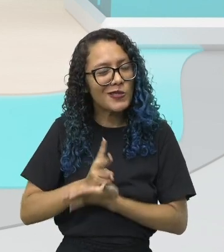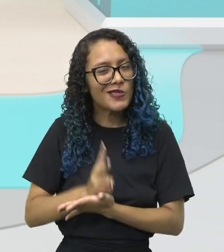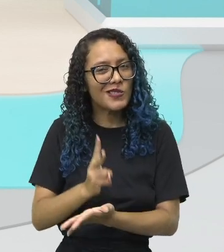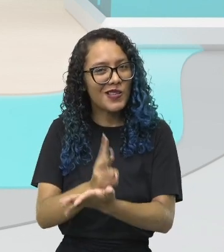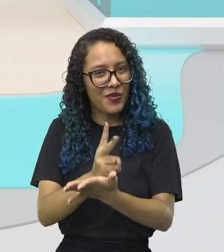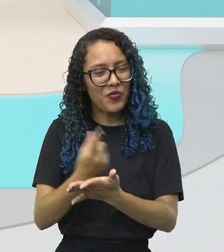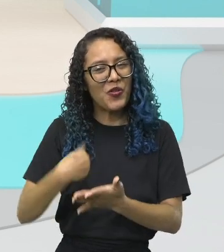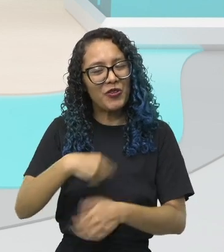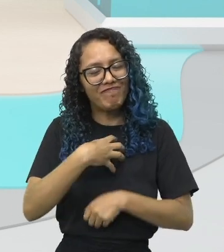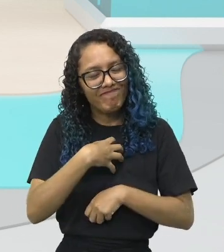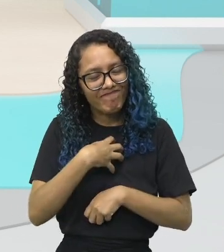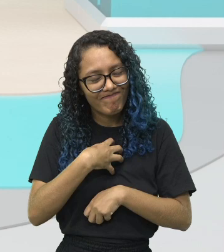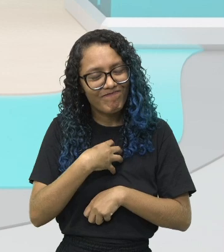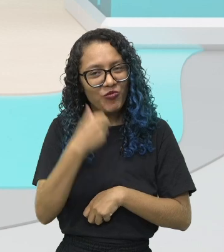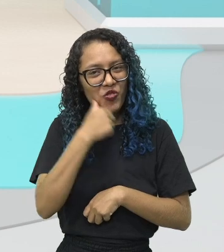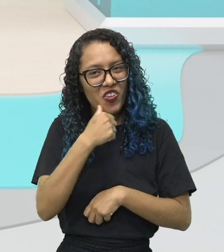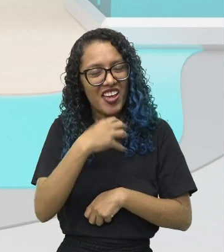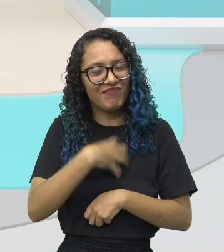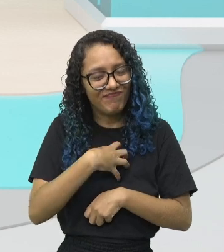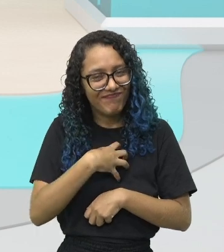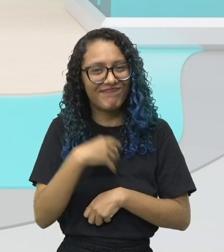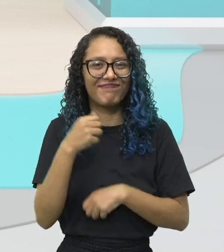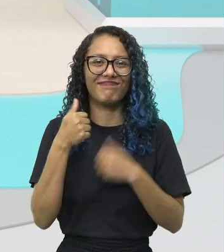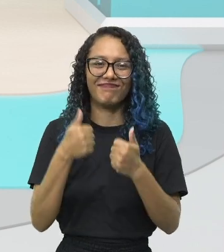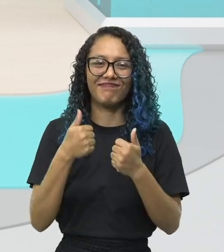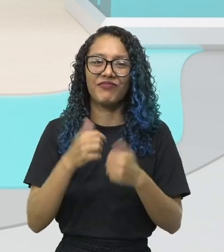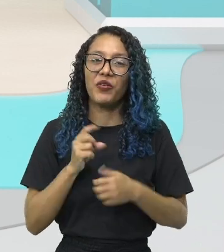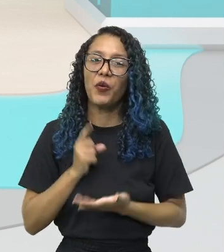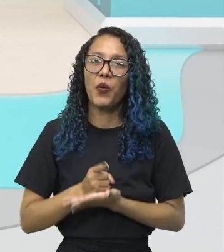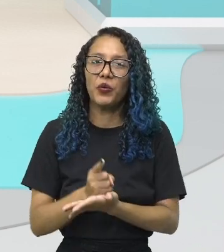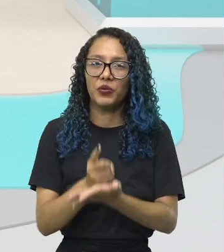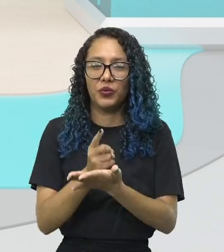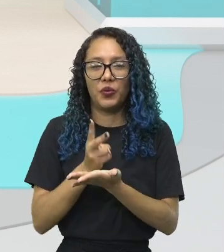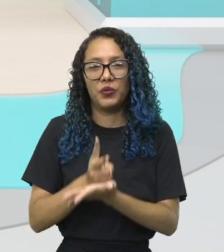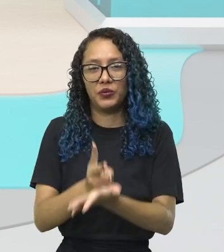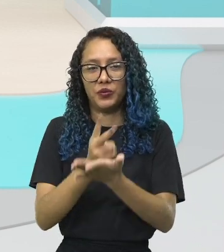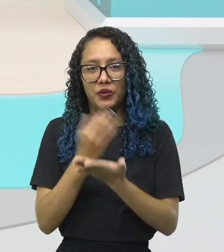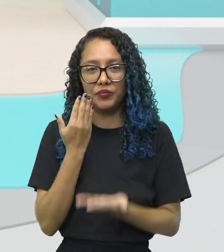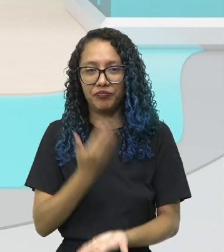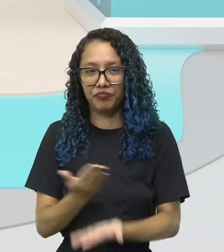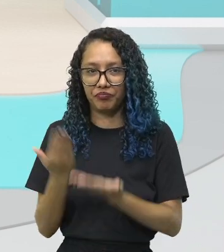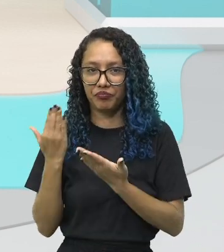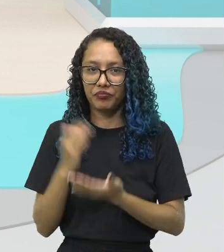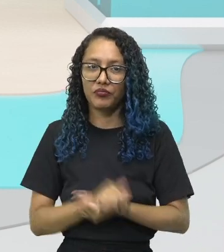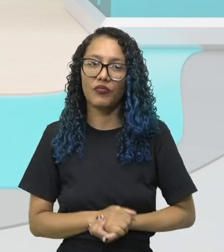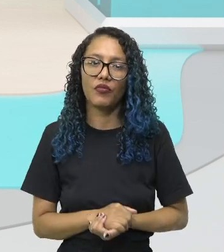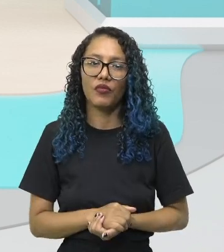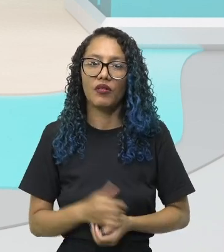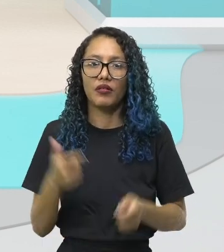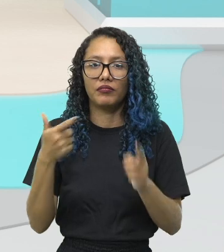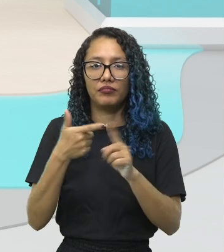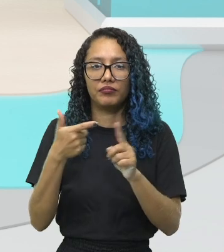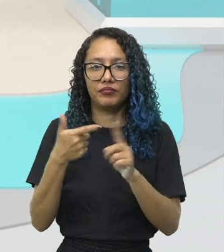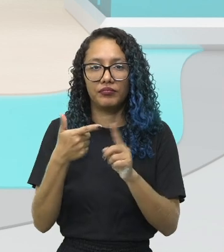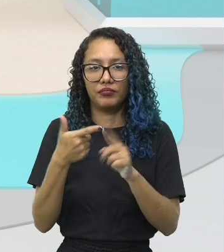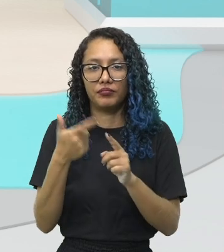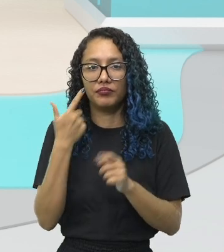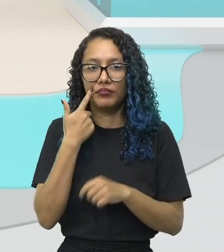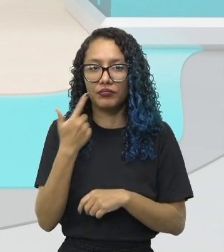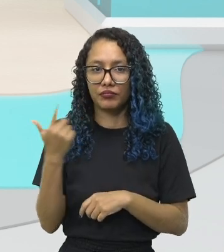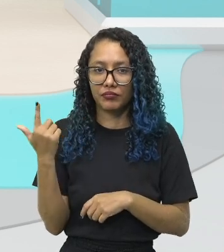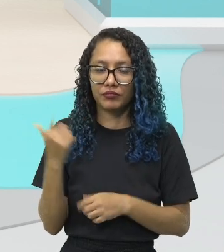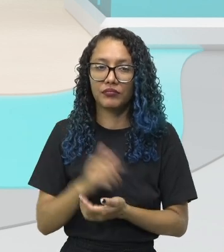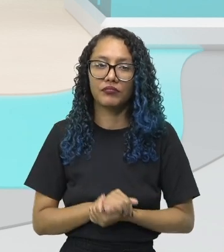Somos muito sentimentais. Vamos para verificar mais. Muito bem, olha só. Mais 2 pontos para a gente